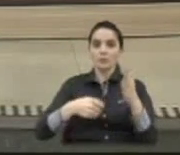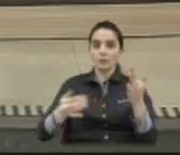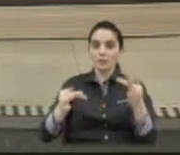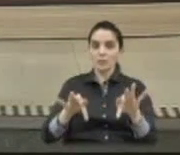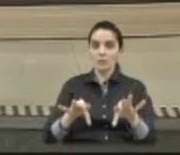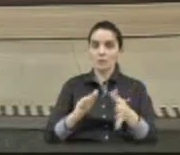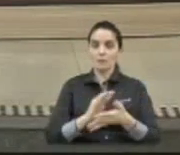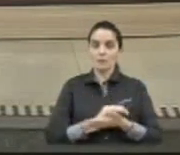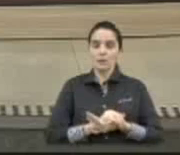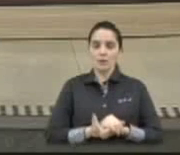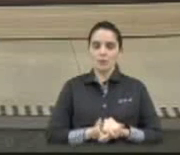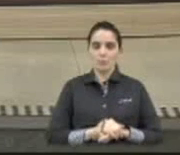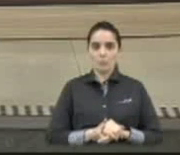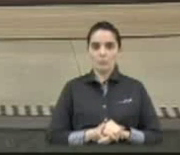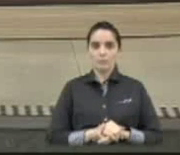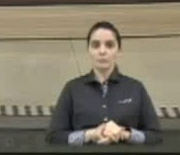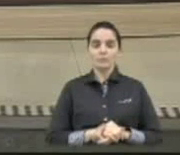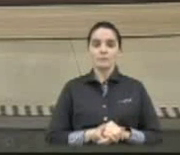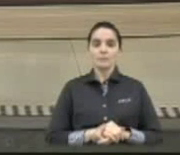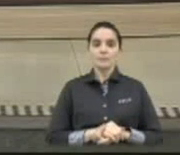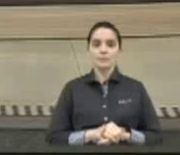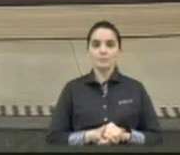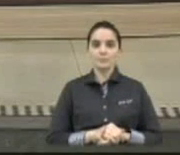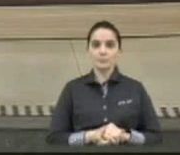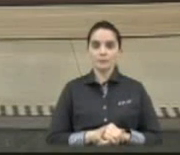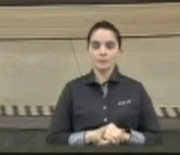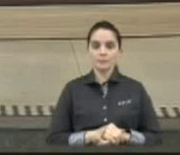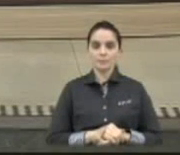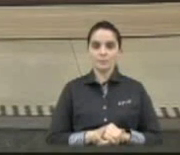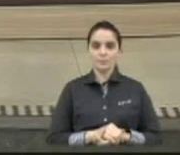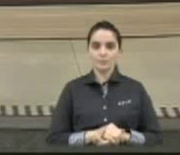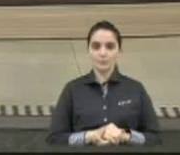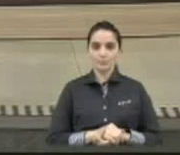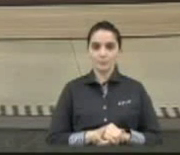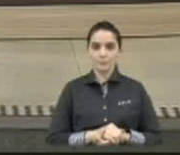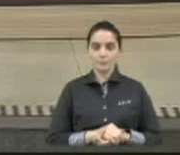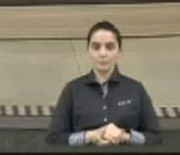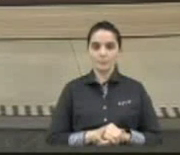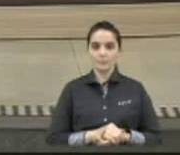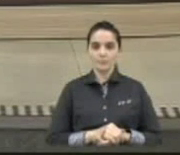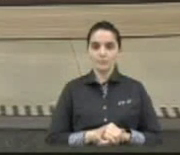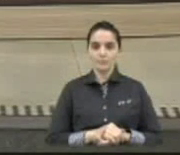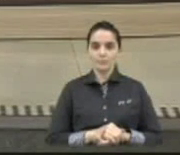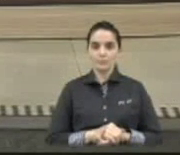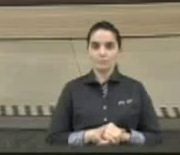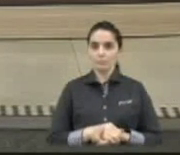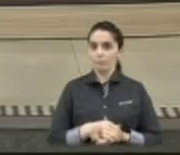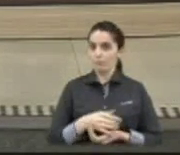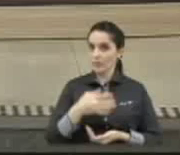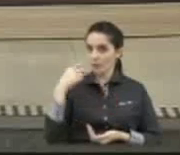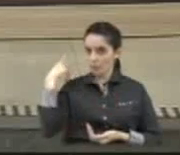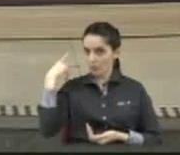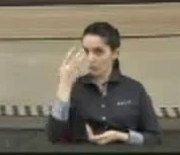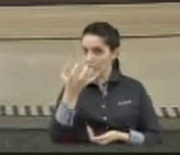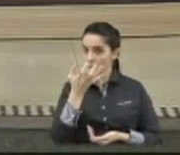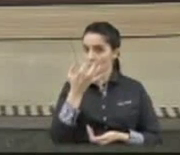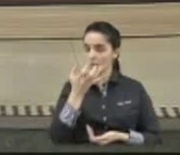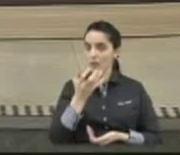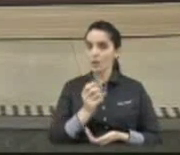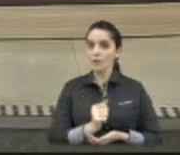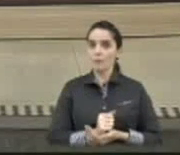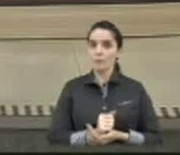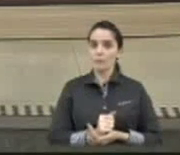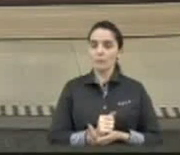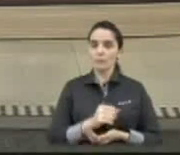Comissão Permanente Constituição, Justiça e Redação. Algum vereador deseja impugnar?